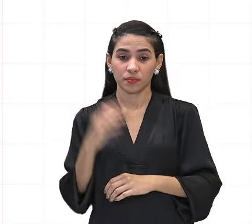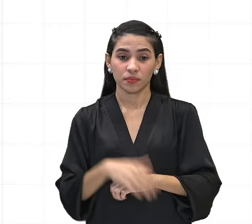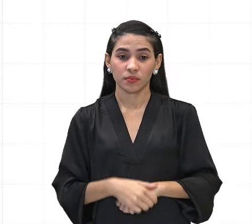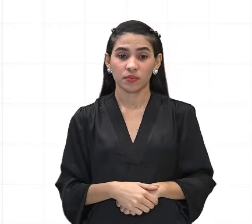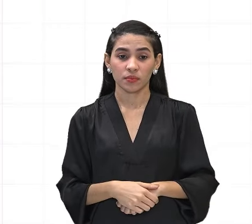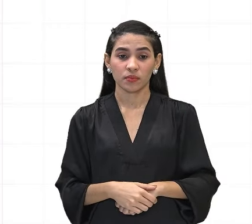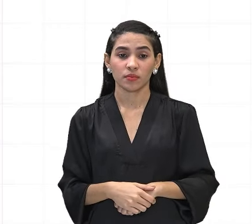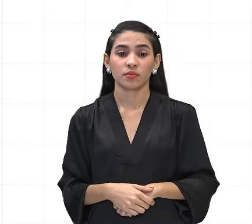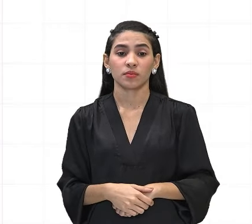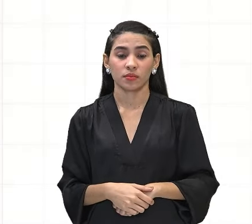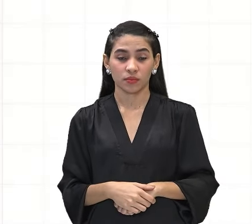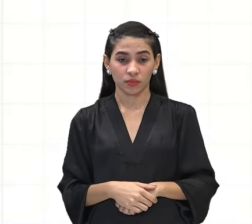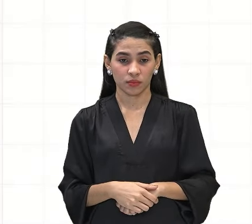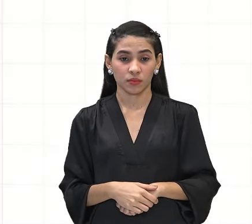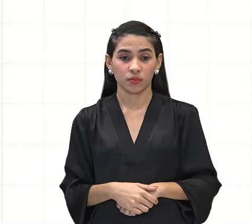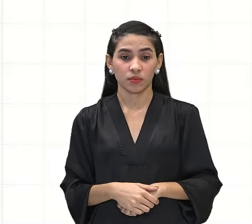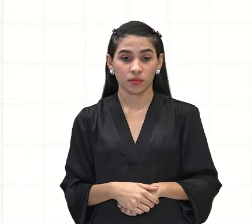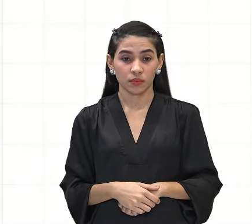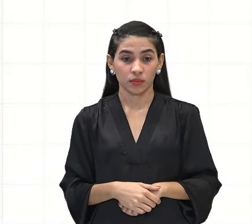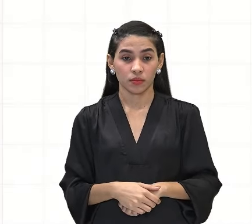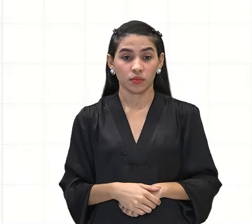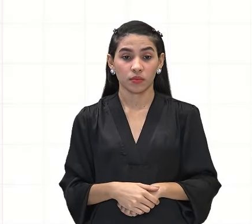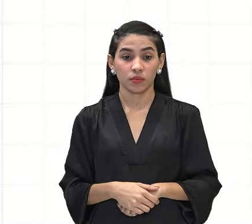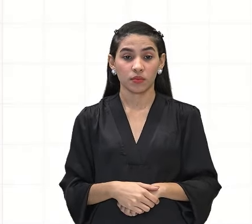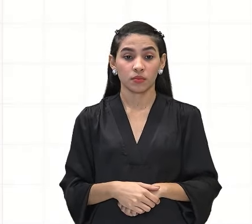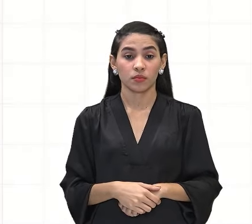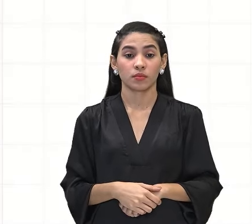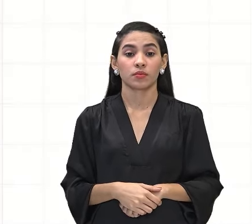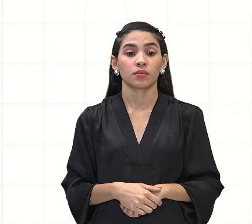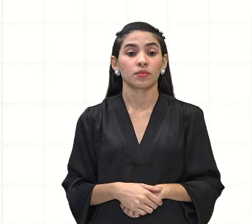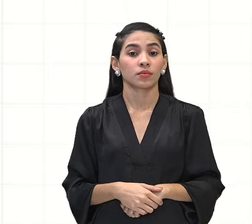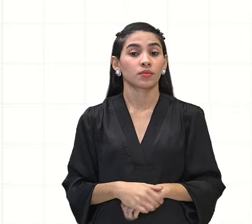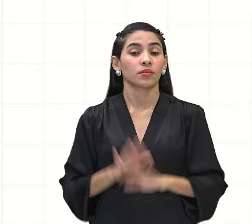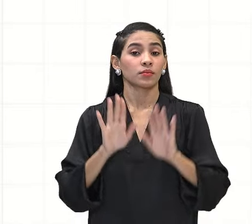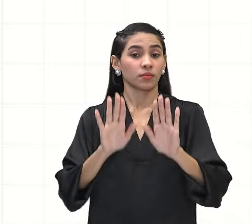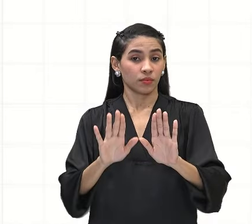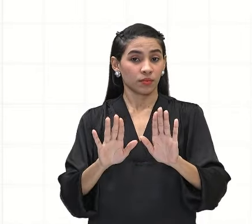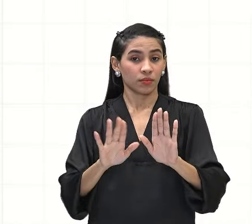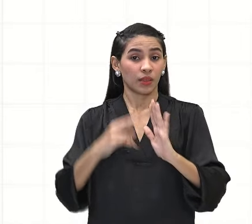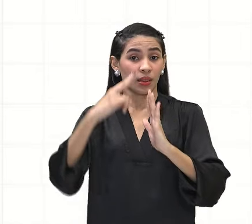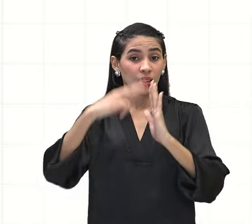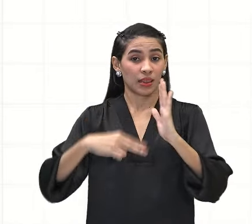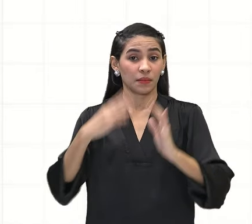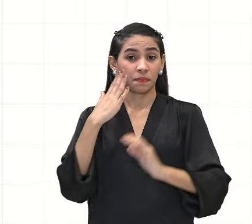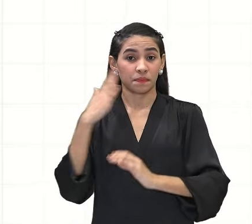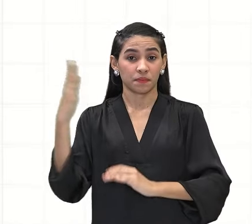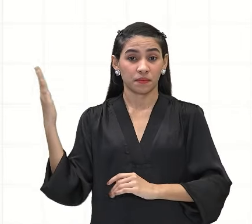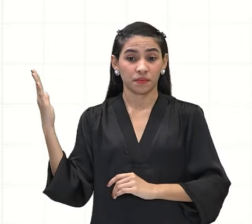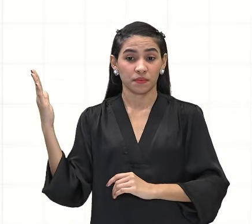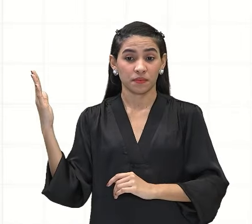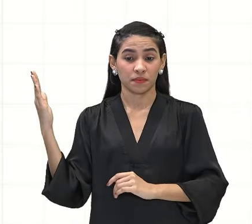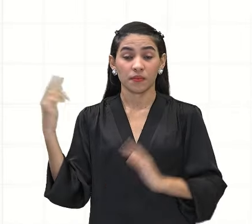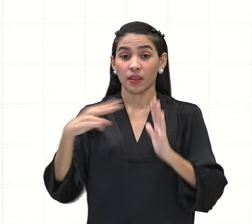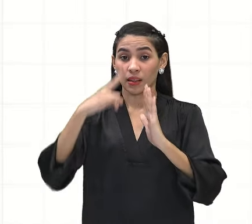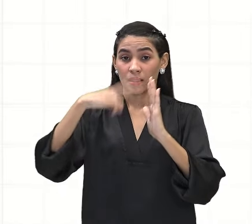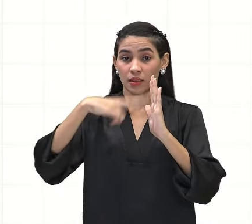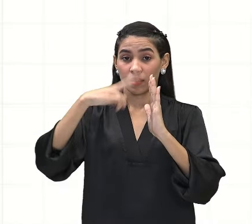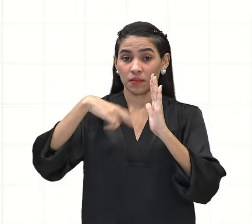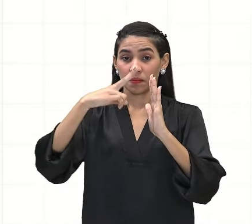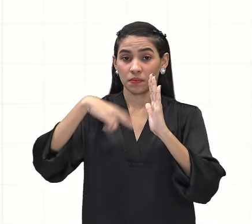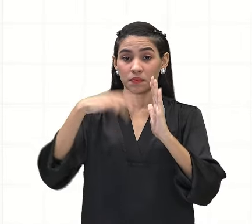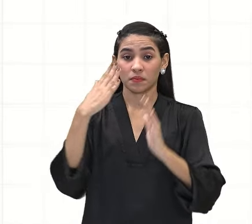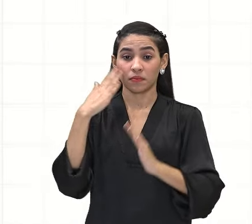problema três ó um círculo Opa agora olha um círculo possui